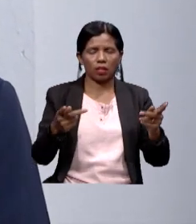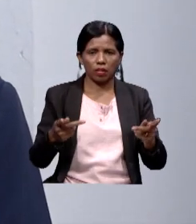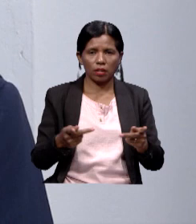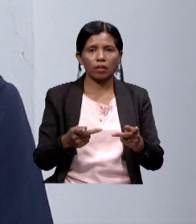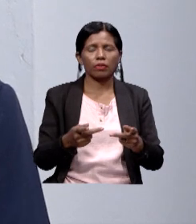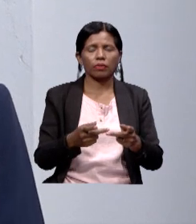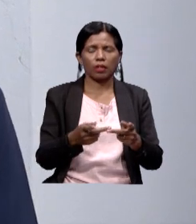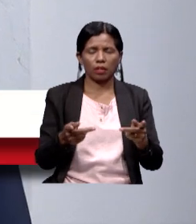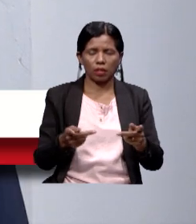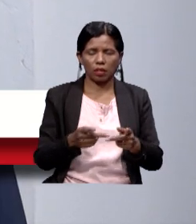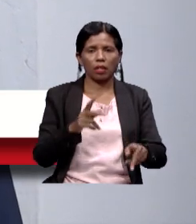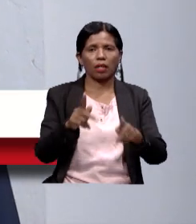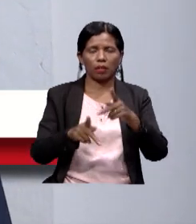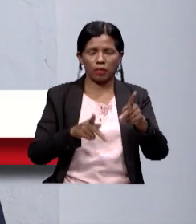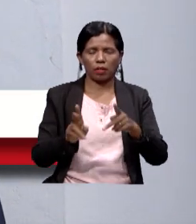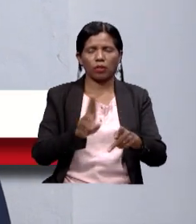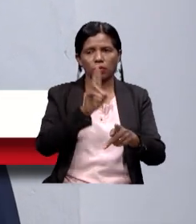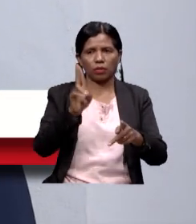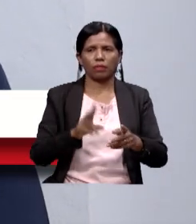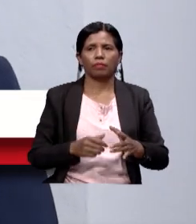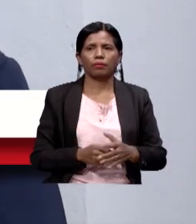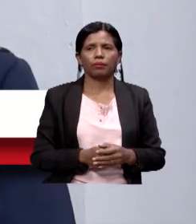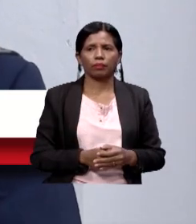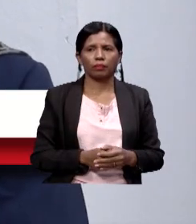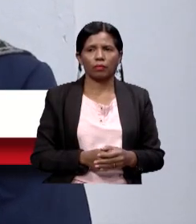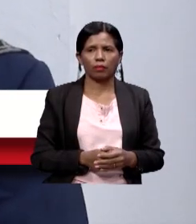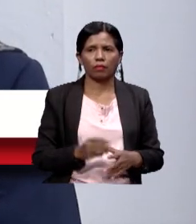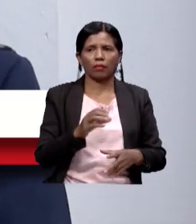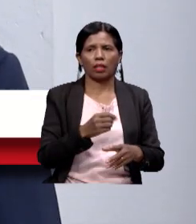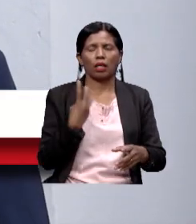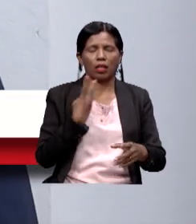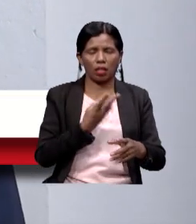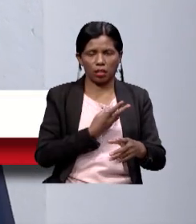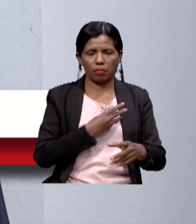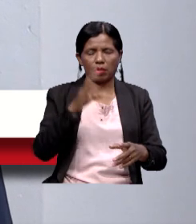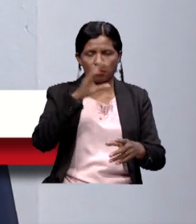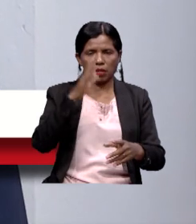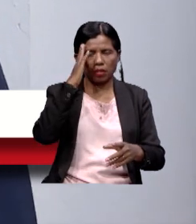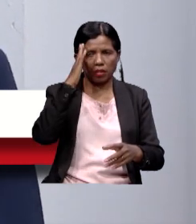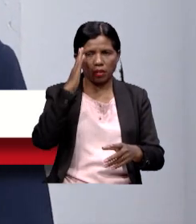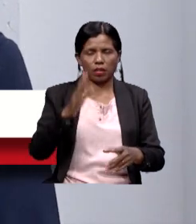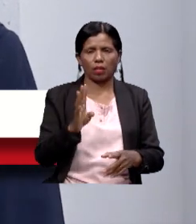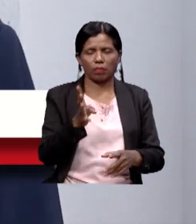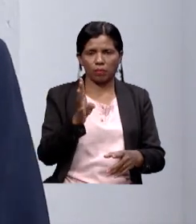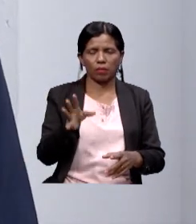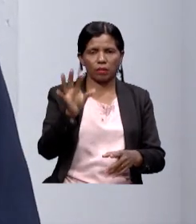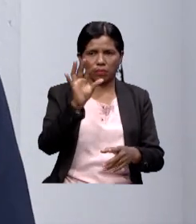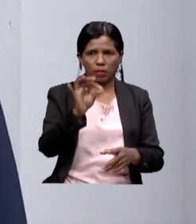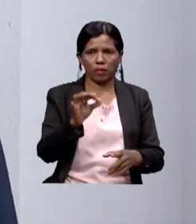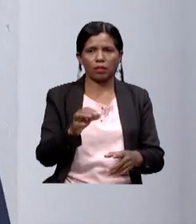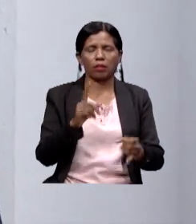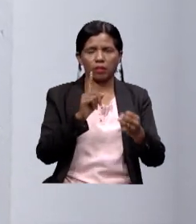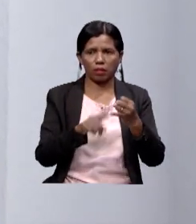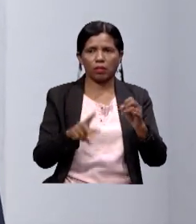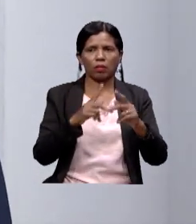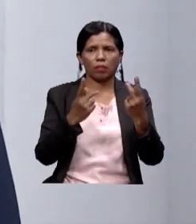ni arrende helo estado então consegue identificar e 49 anos ne mak ikos mai